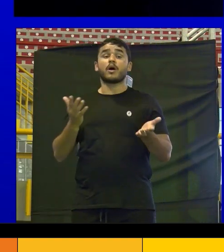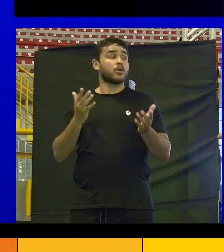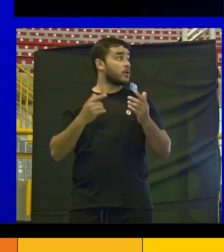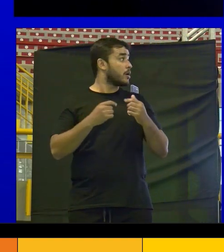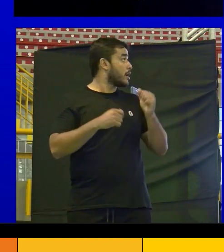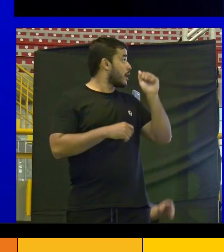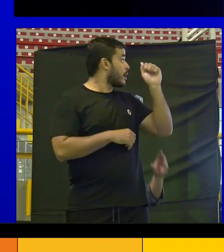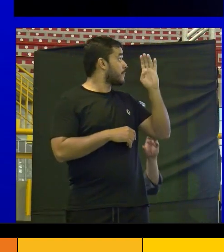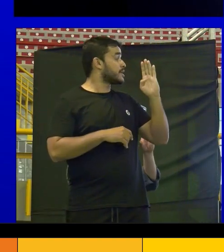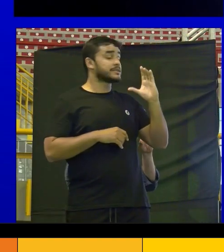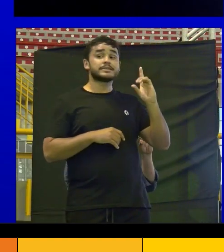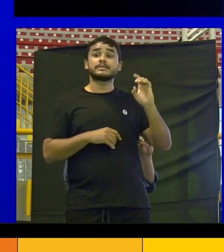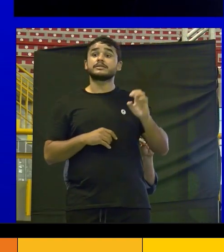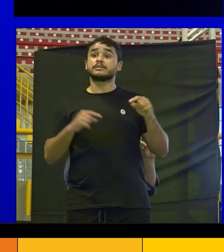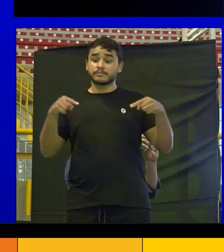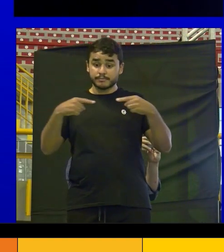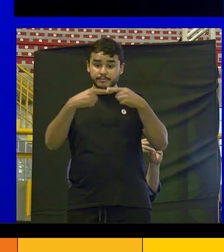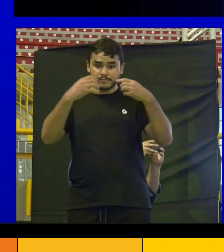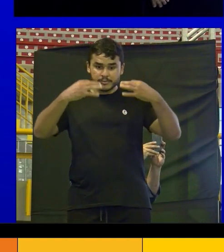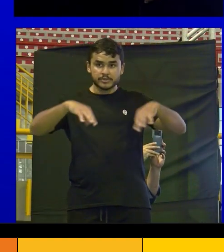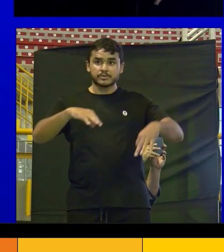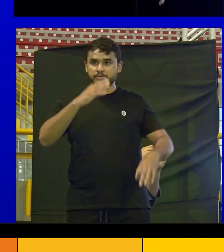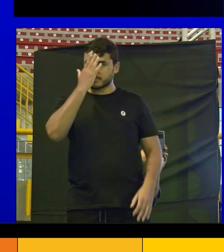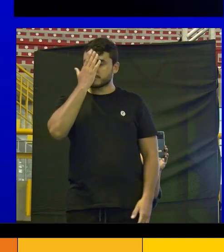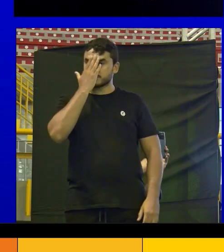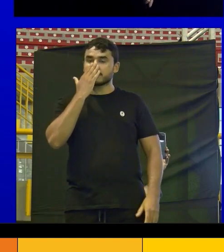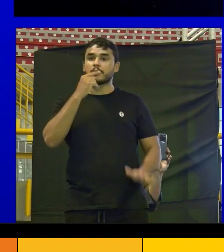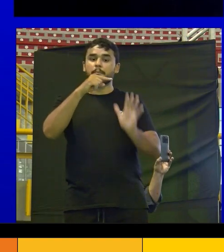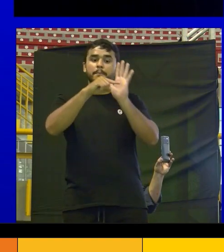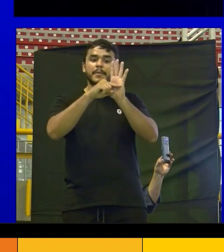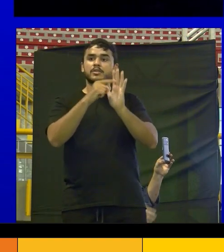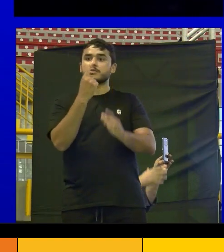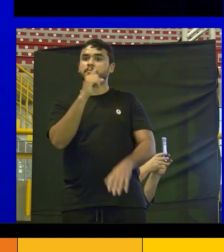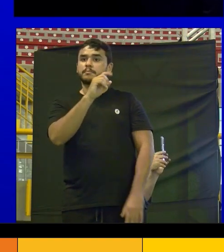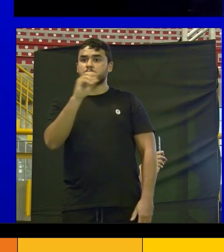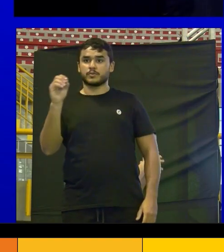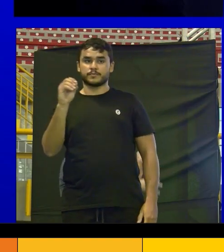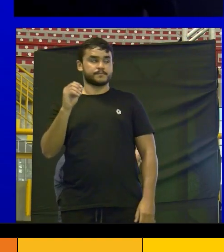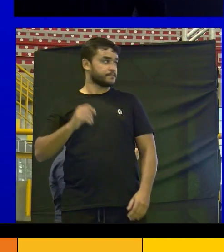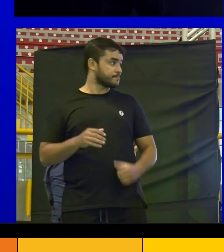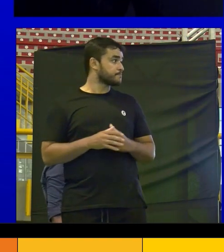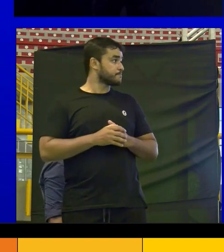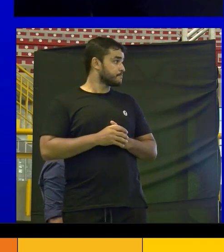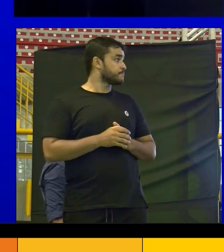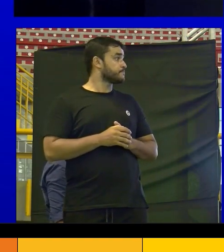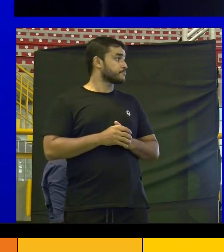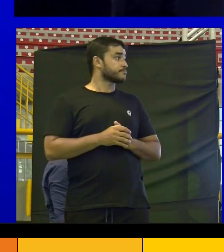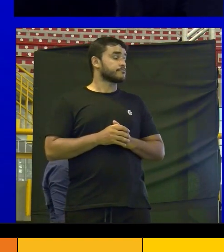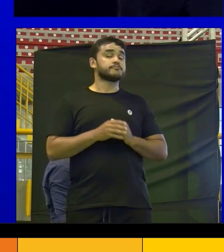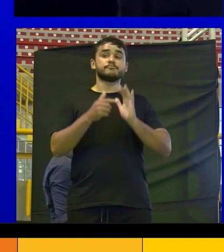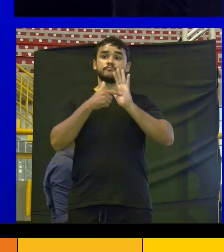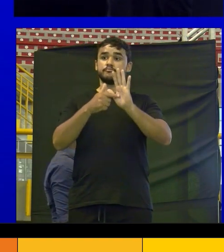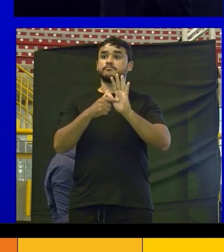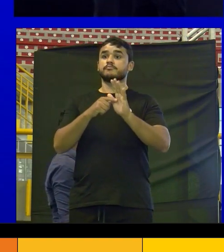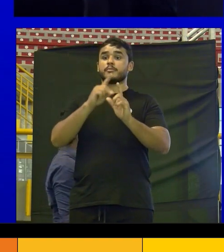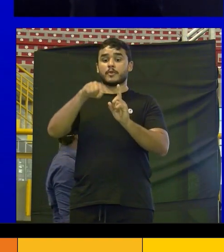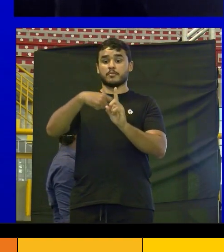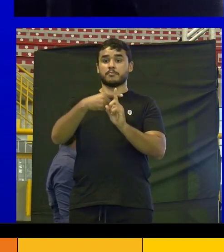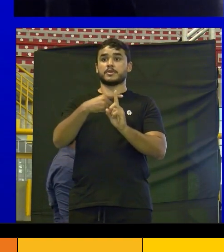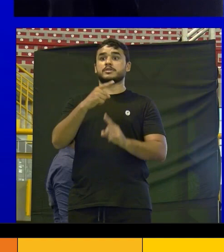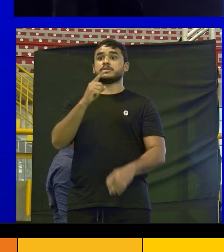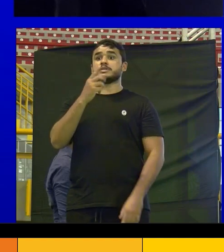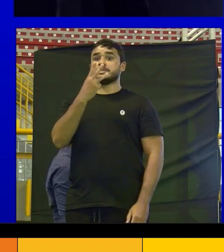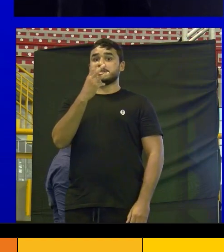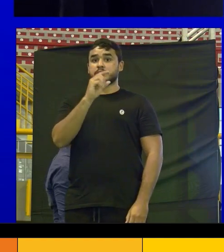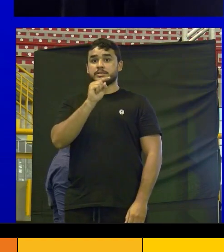itens teria o b como menos 1000. Olha só, aqui eu tenho mais 3000,